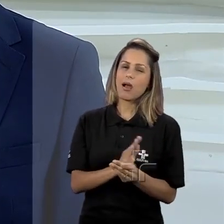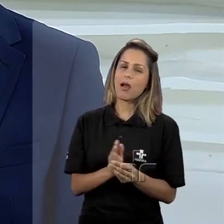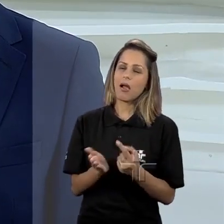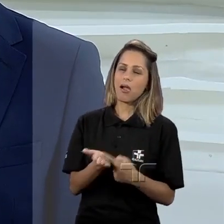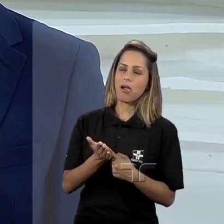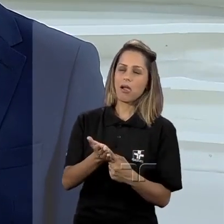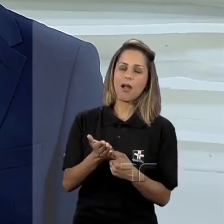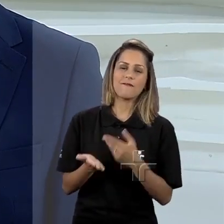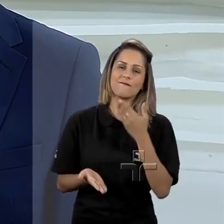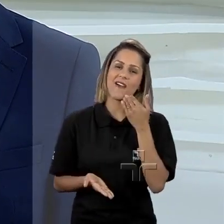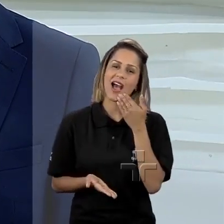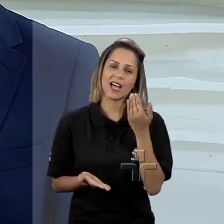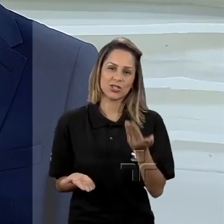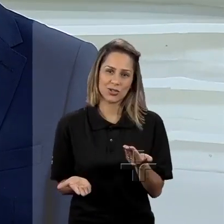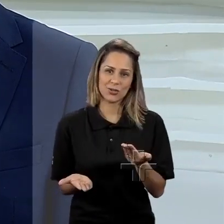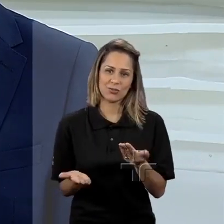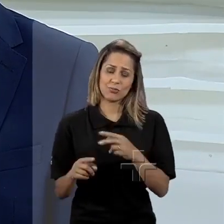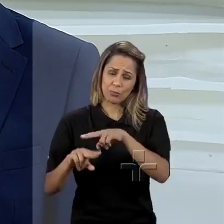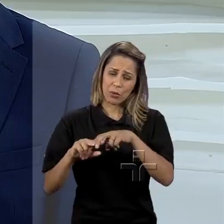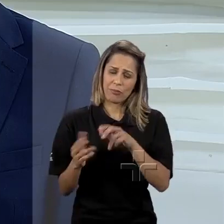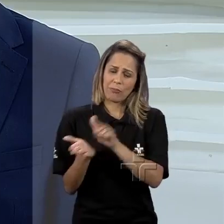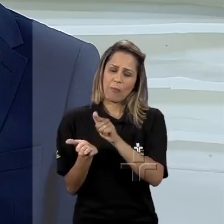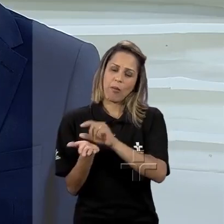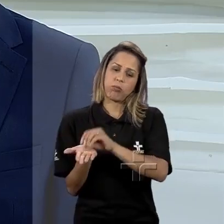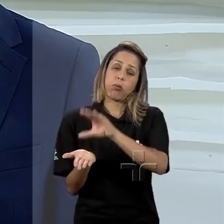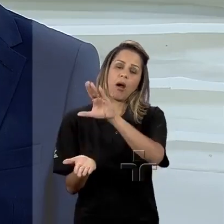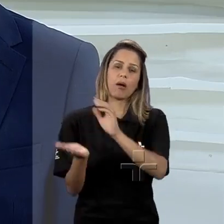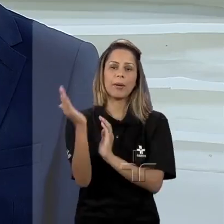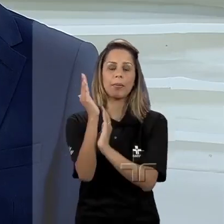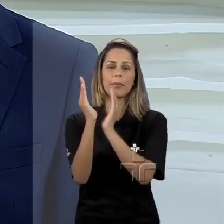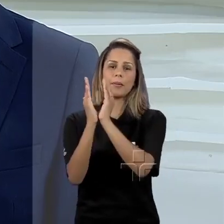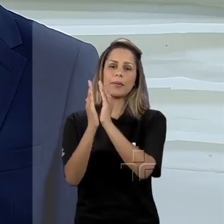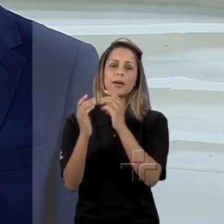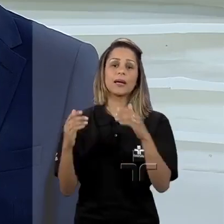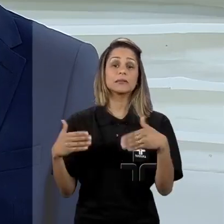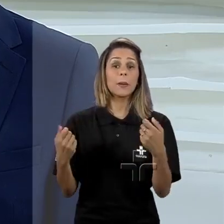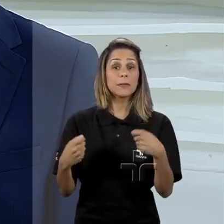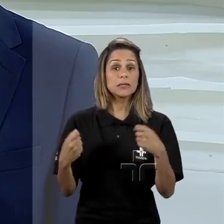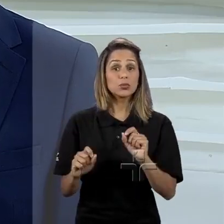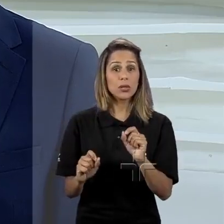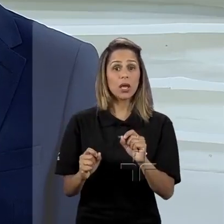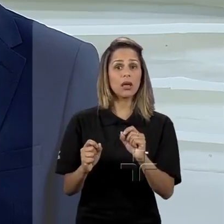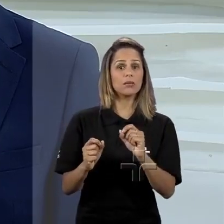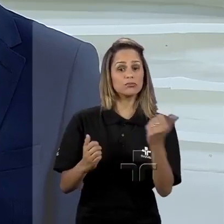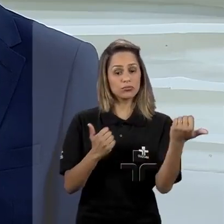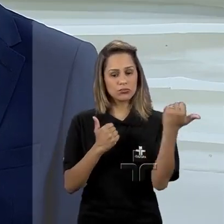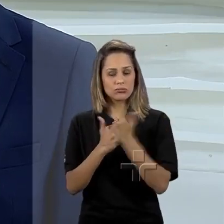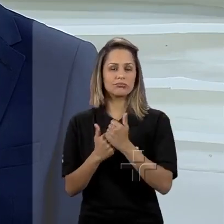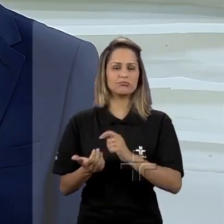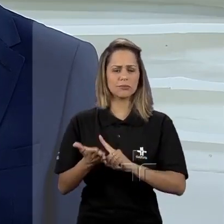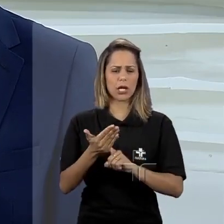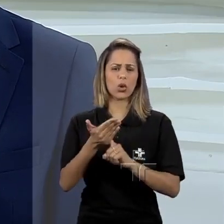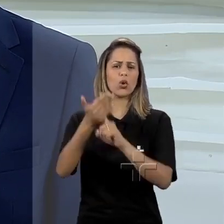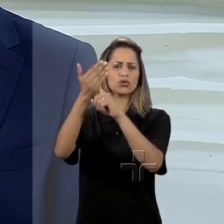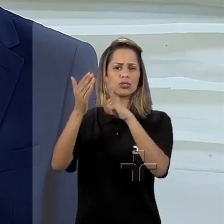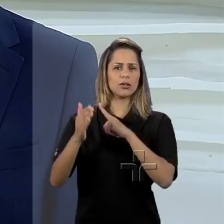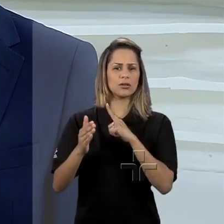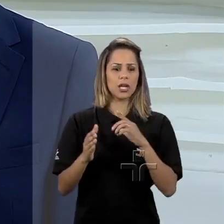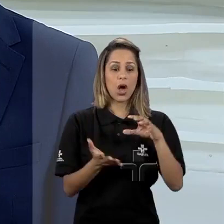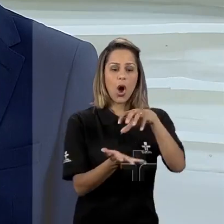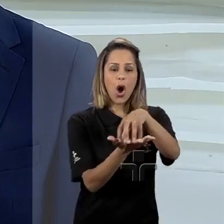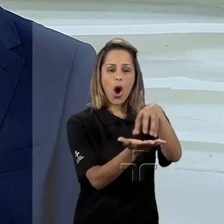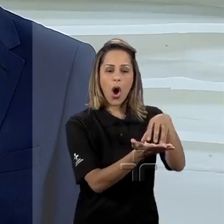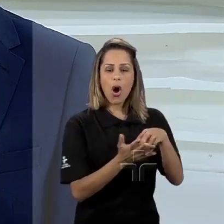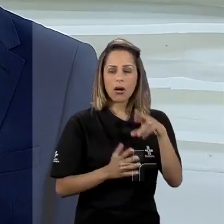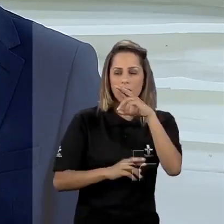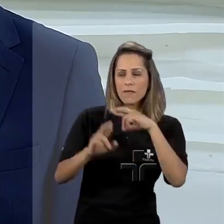digitalizar, reduzir a burocracia o máximo possível, dar autonomia aos órgãos fiscalizadores, seja do próprio governo,